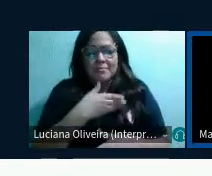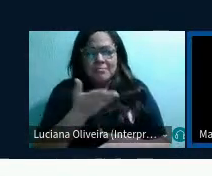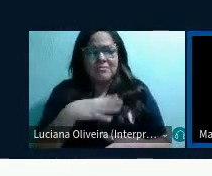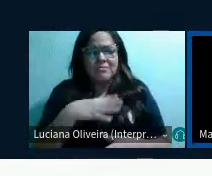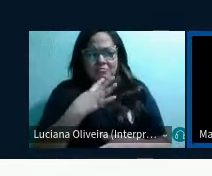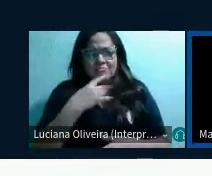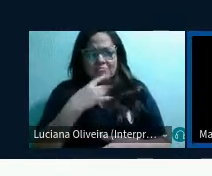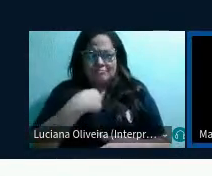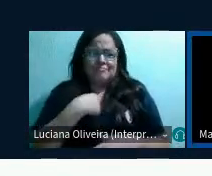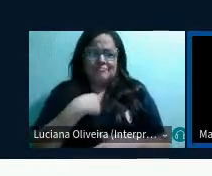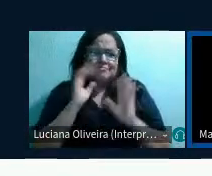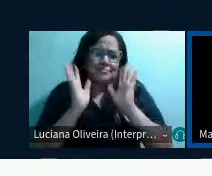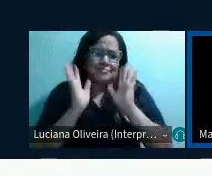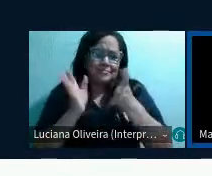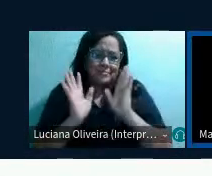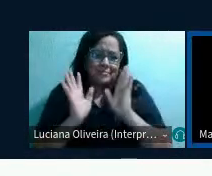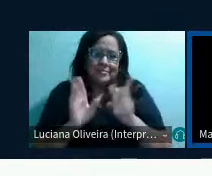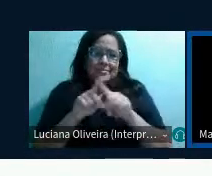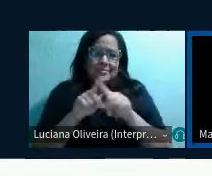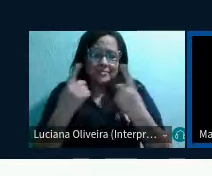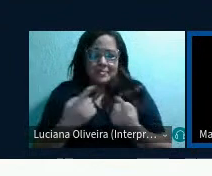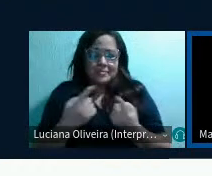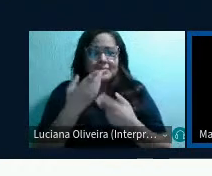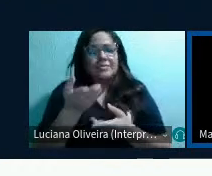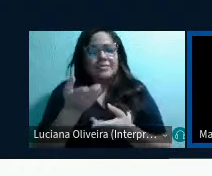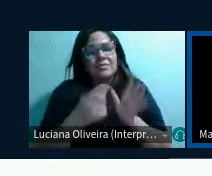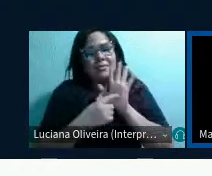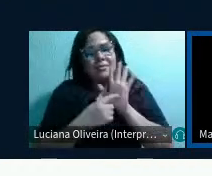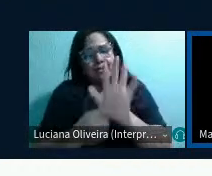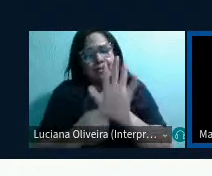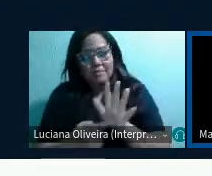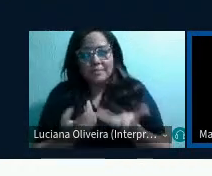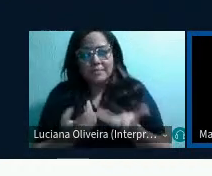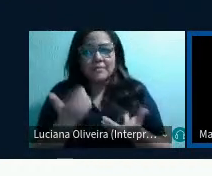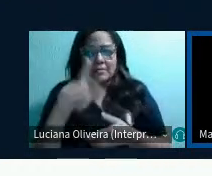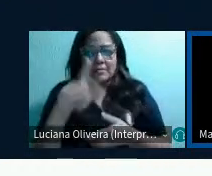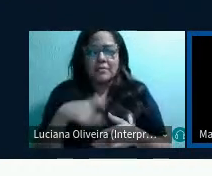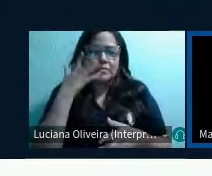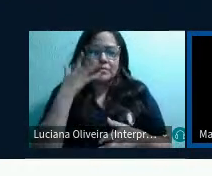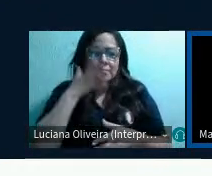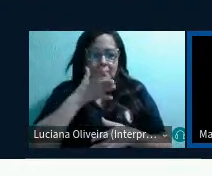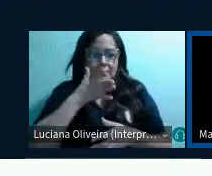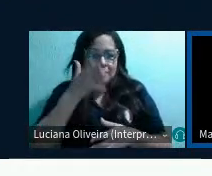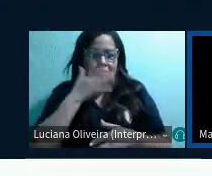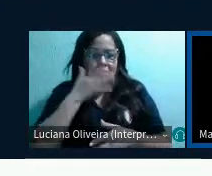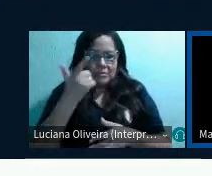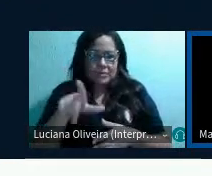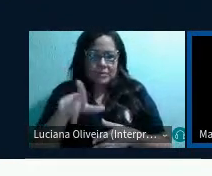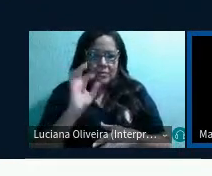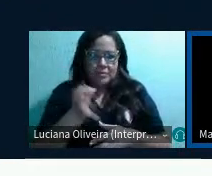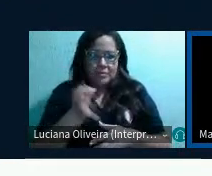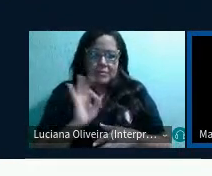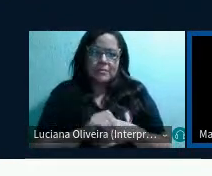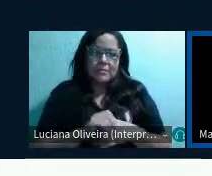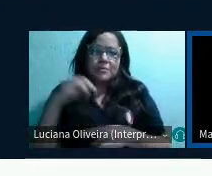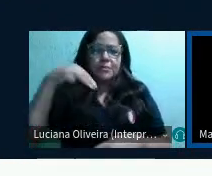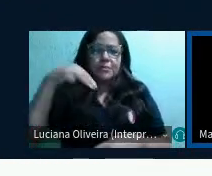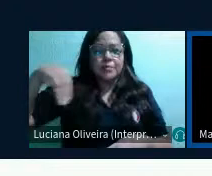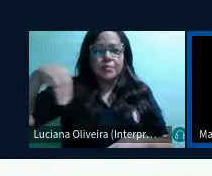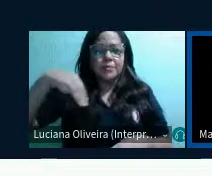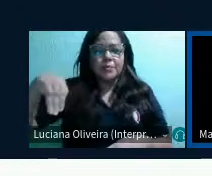seus palestrantes hoje. Não serei eu, nem será a Andrea, serão dois monitores do Alô Robótica.